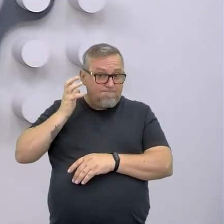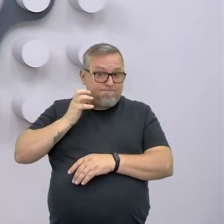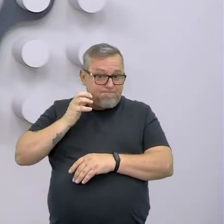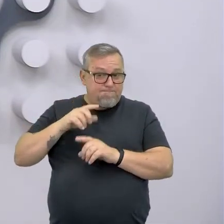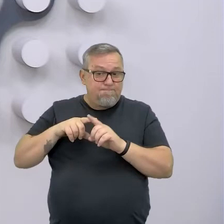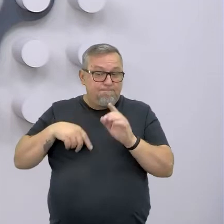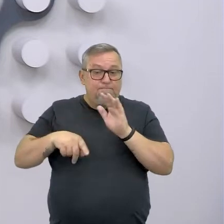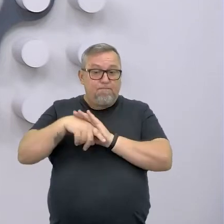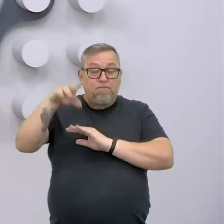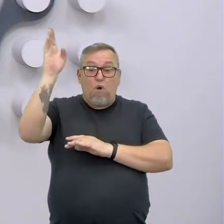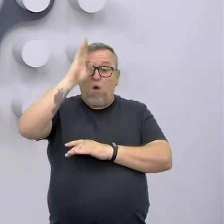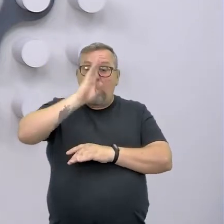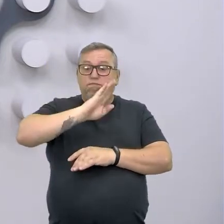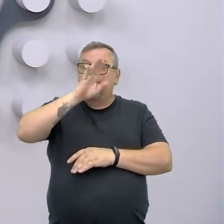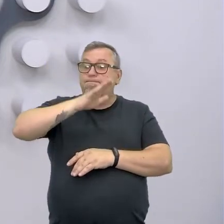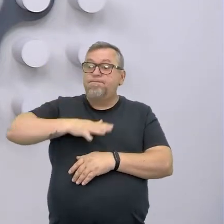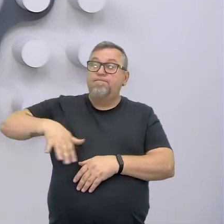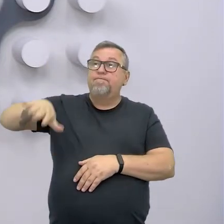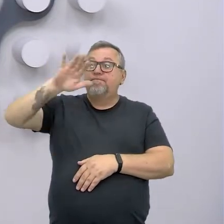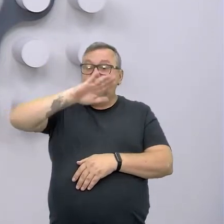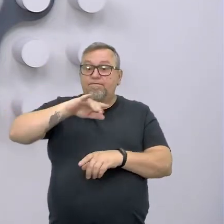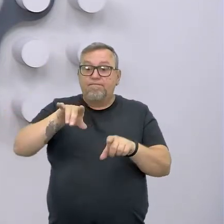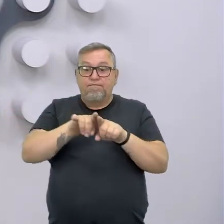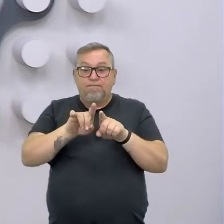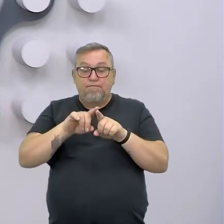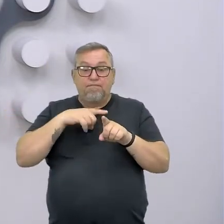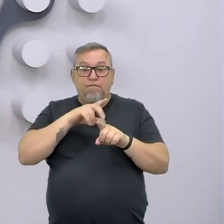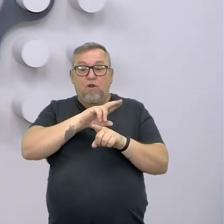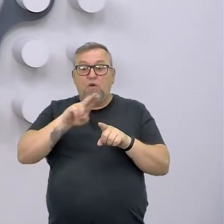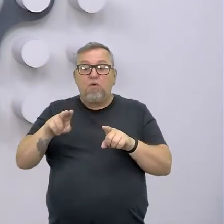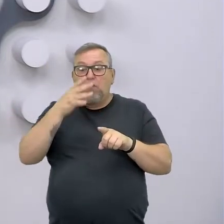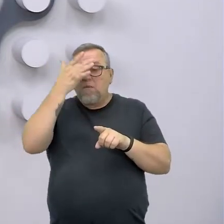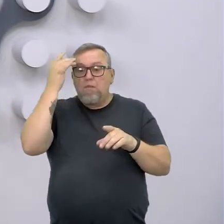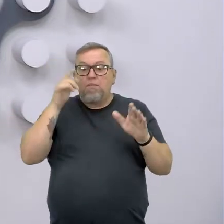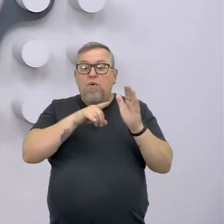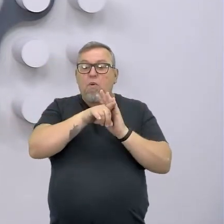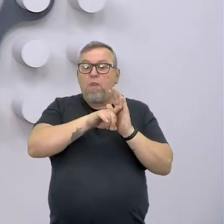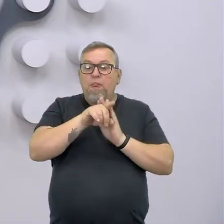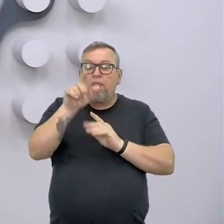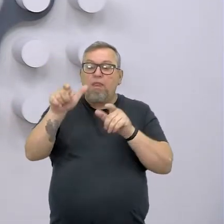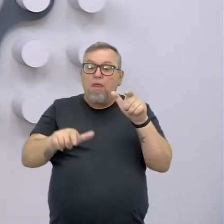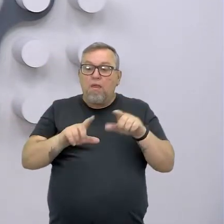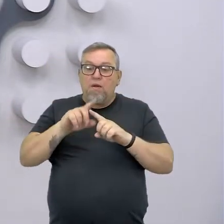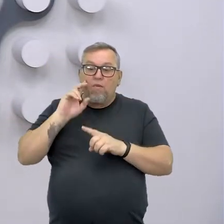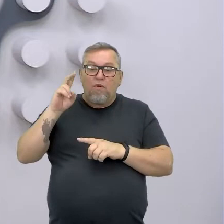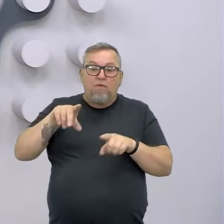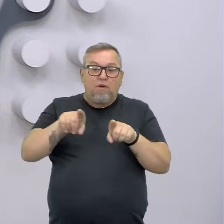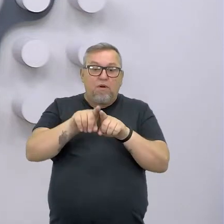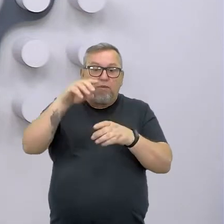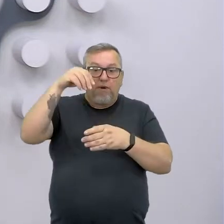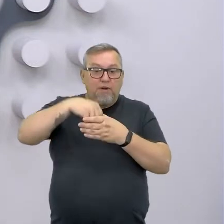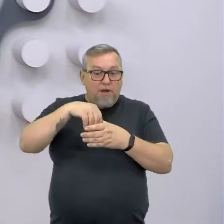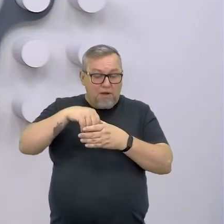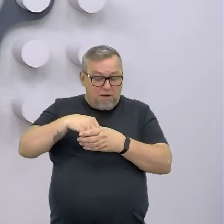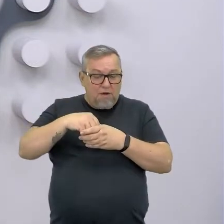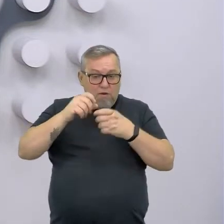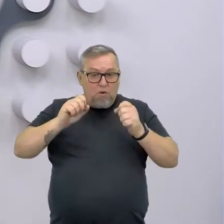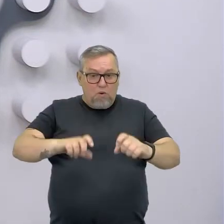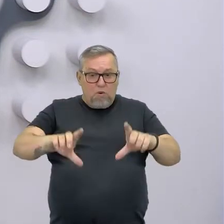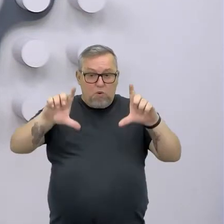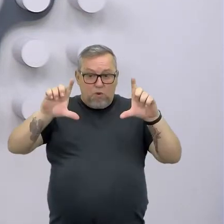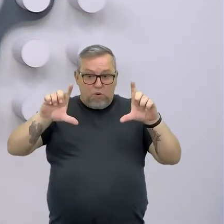nível federal, e daí lá tem o nome de muitos pesquisadores. Você pode ver dentro daquela plataforma, que é